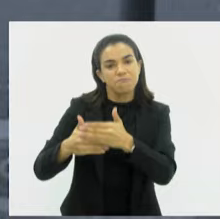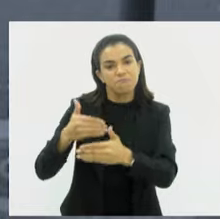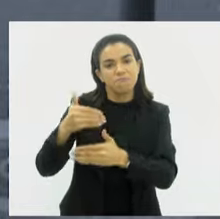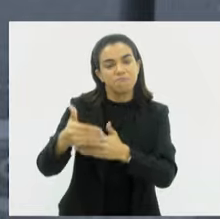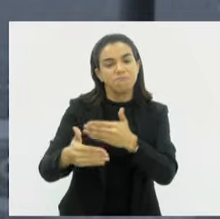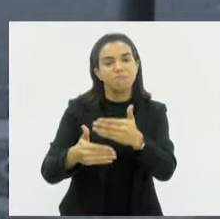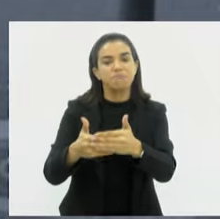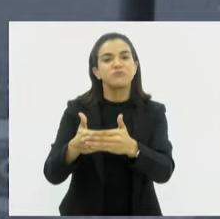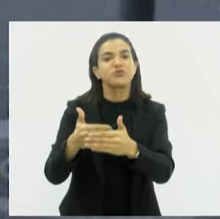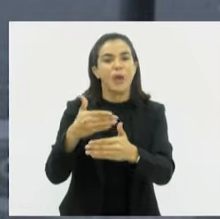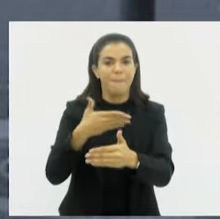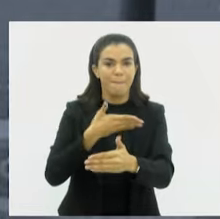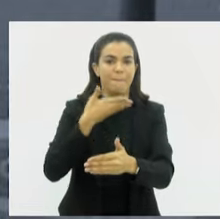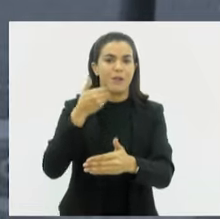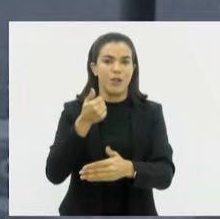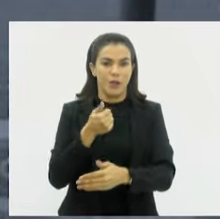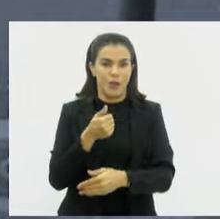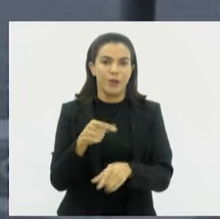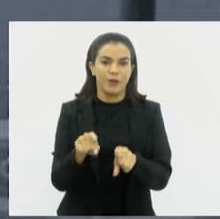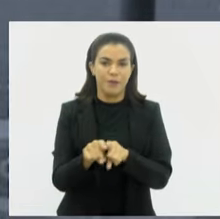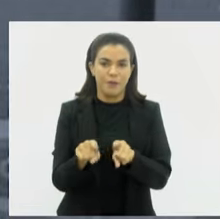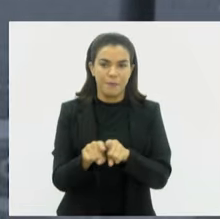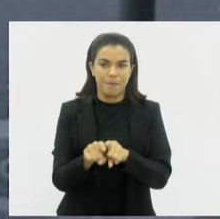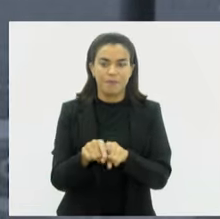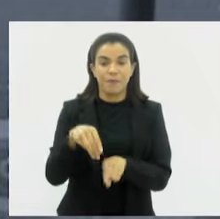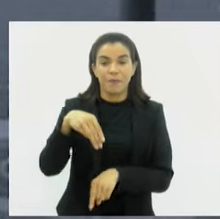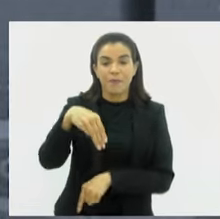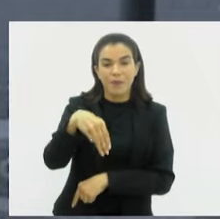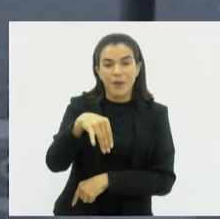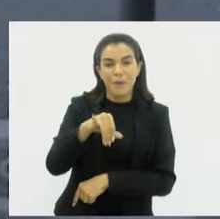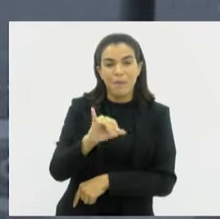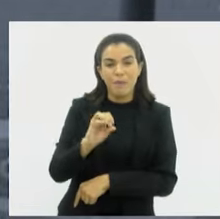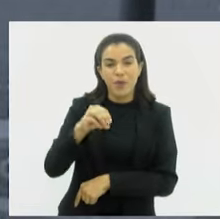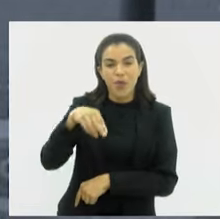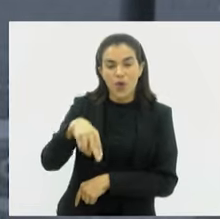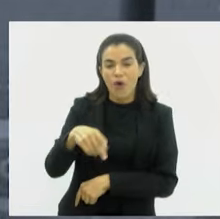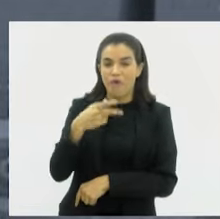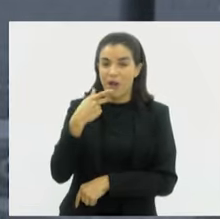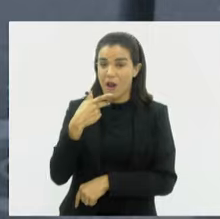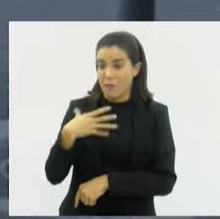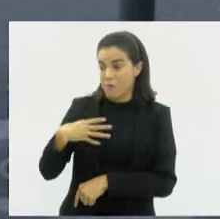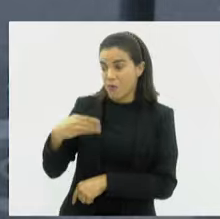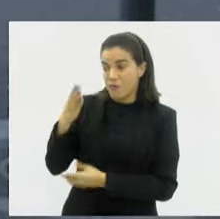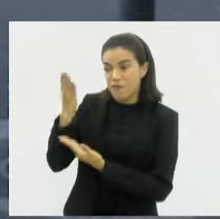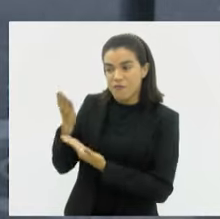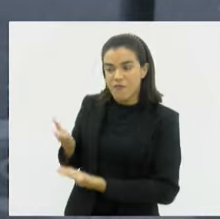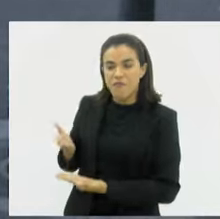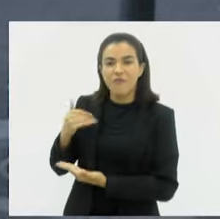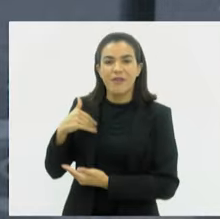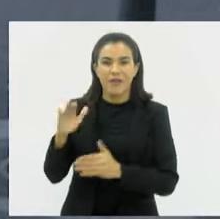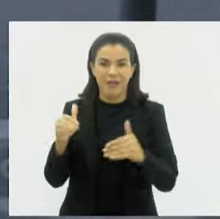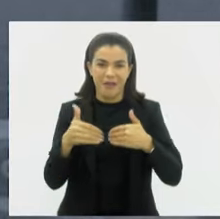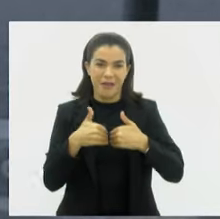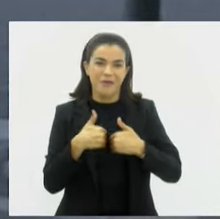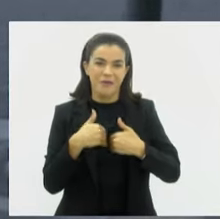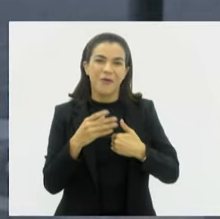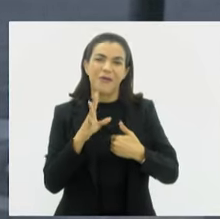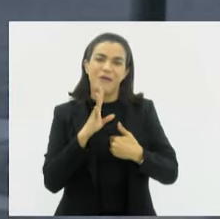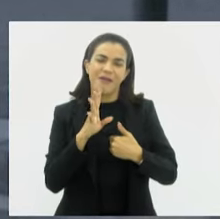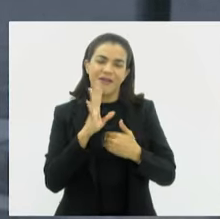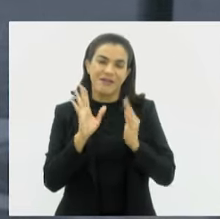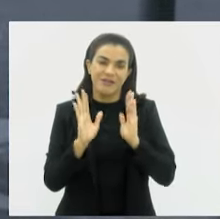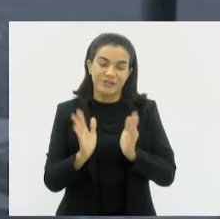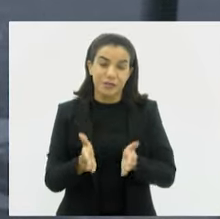que se avançou muito, até pelo próprio Mion, né, dizer que ele tem um filho autista e tudo. As pessoas já conhecem o autismo. A gente